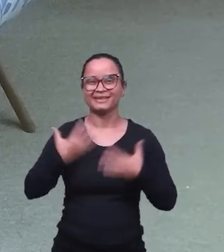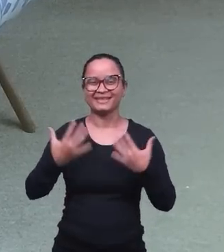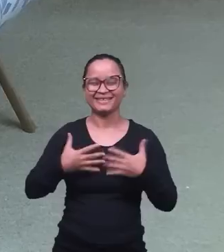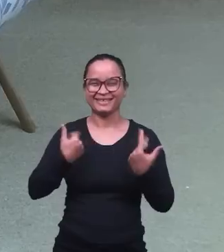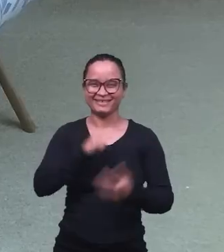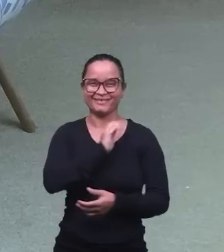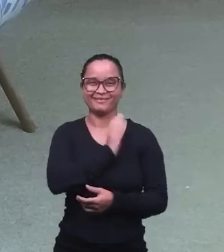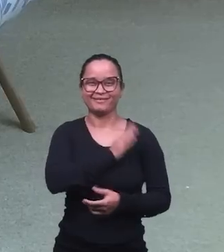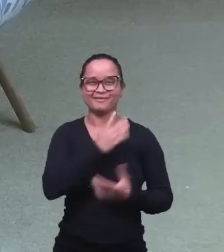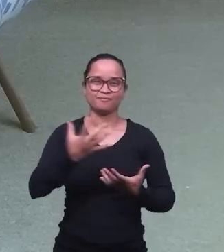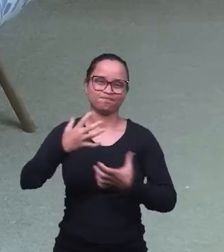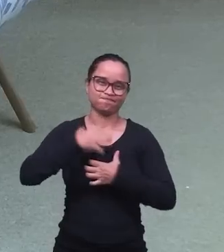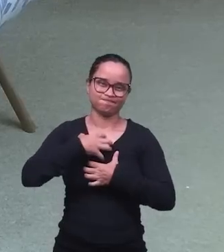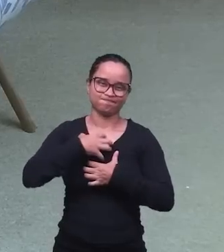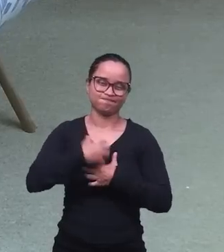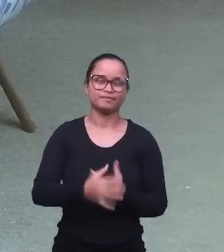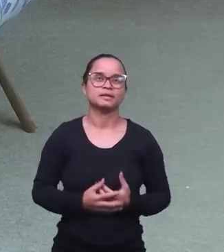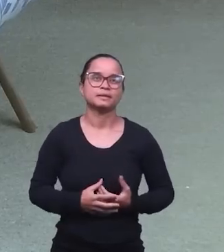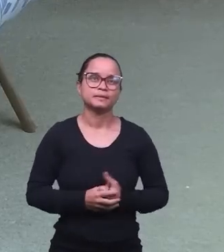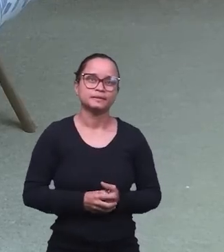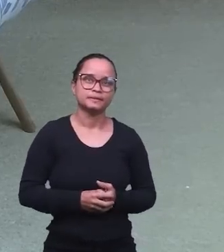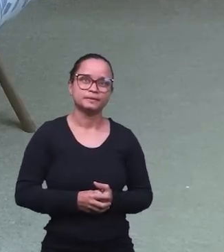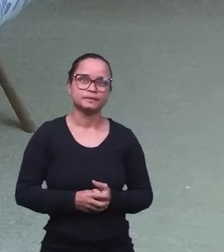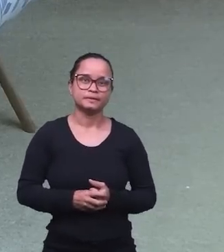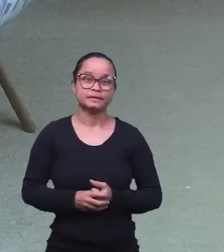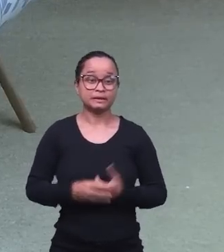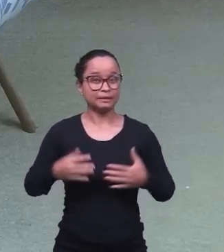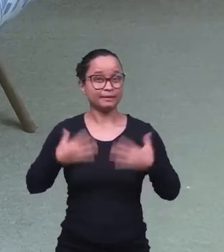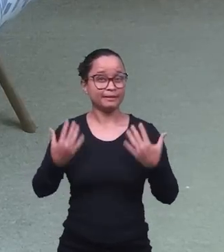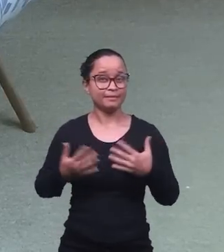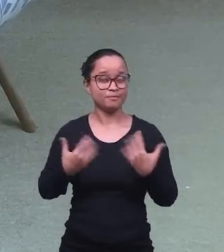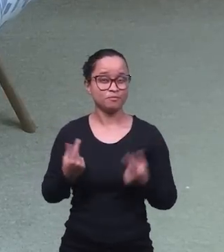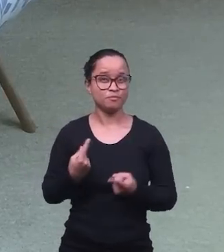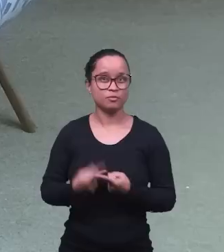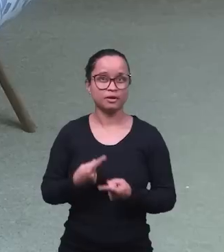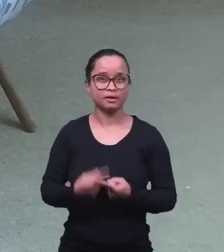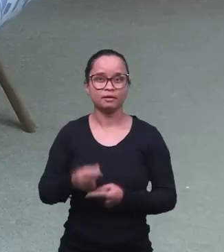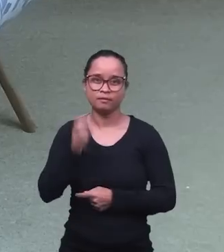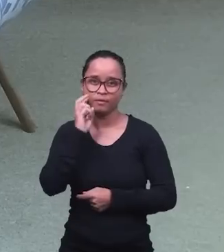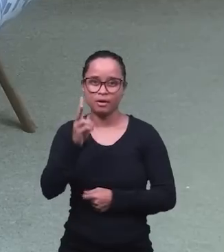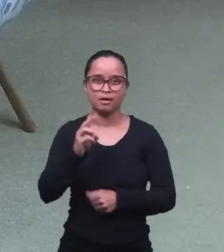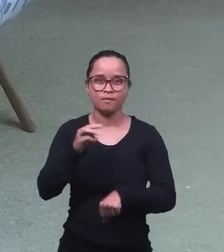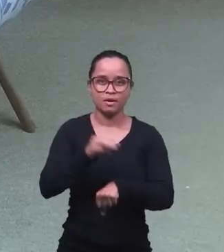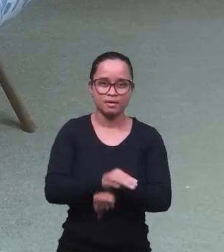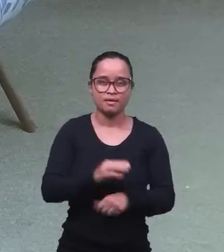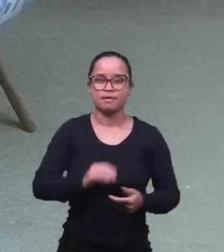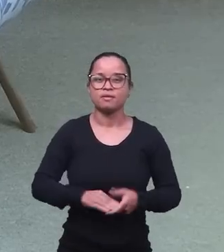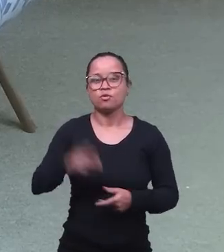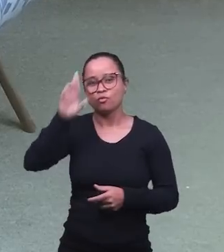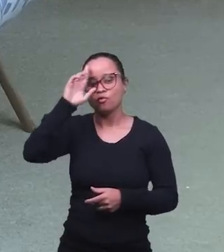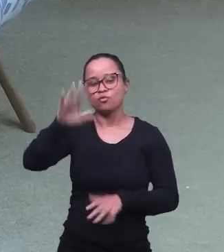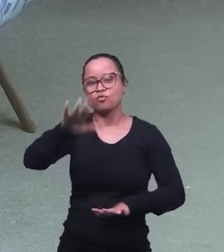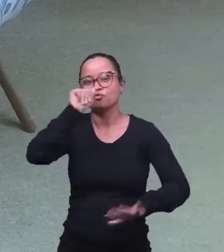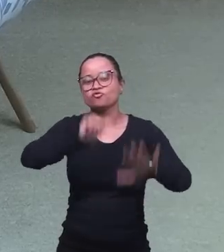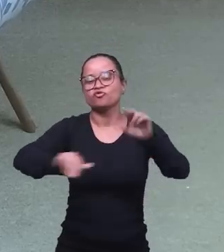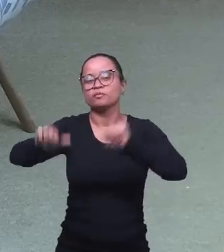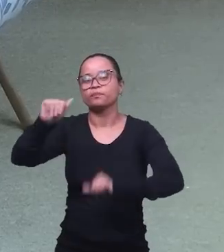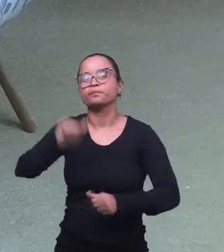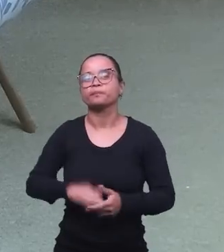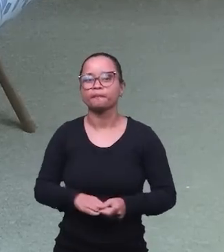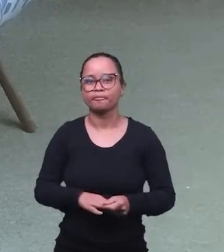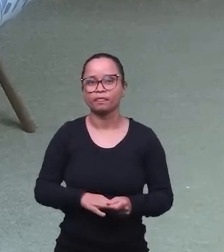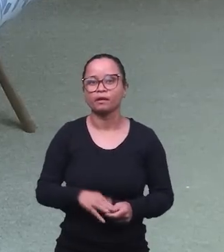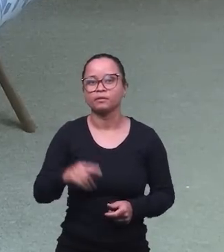o nosso Glória a coração. Jesus. Né? Uma Agora, alegria muito seu grande, comentário, né? a alegria porque, veja só, o ministério, né? O Senhor nos chama para